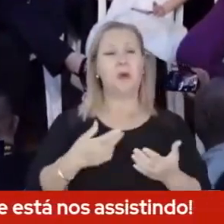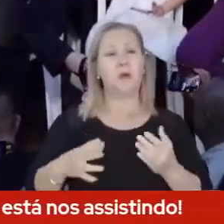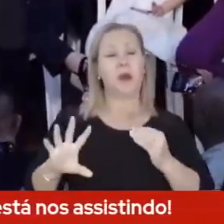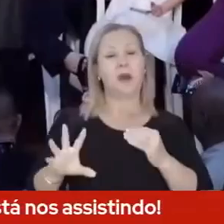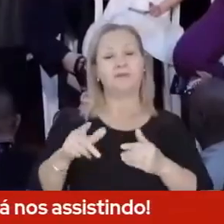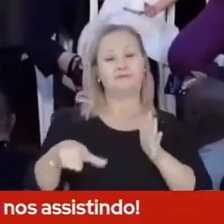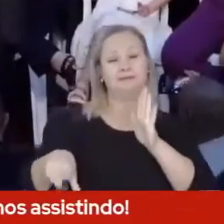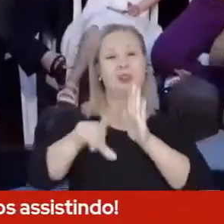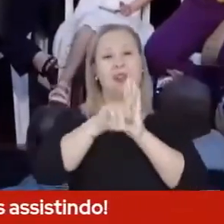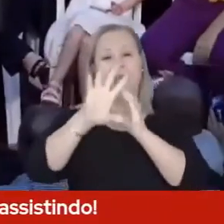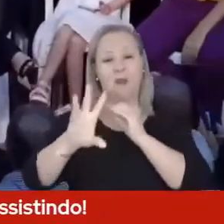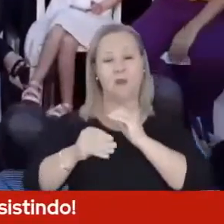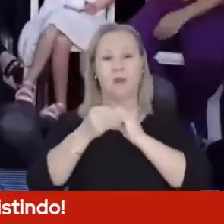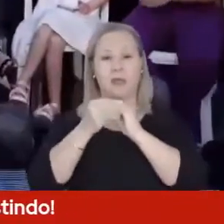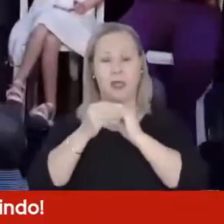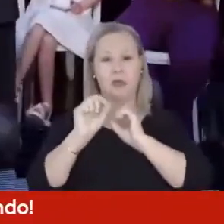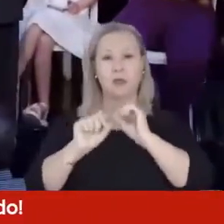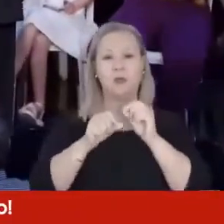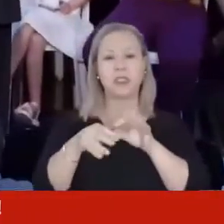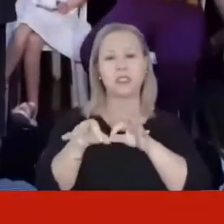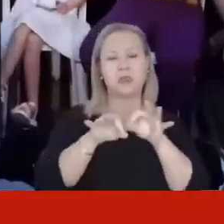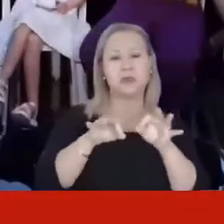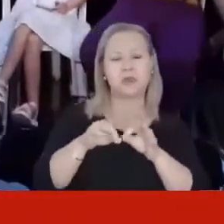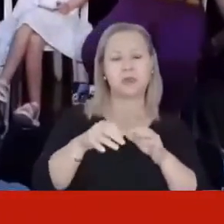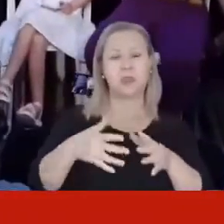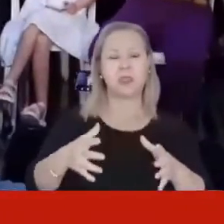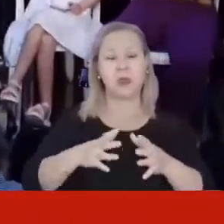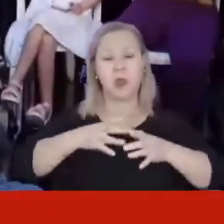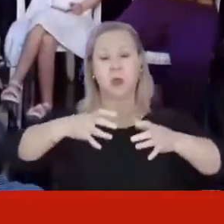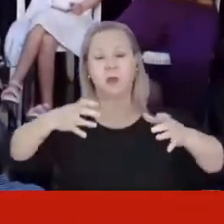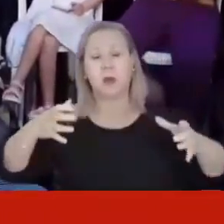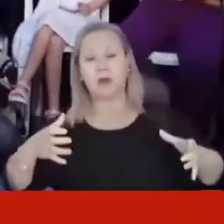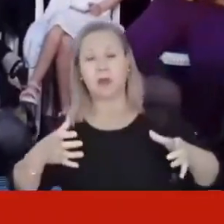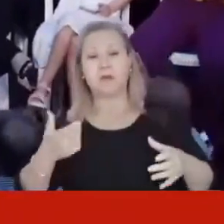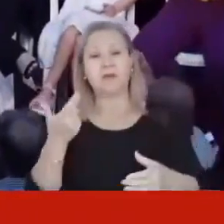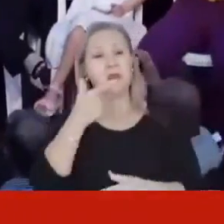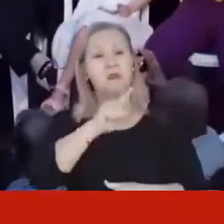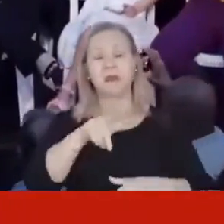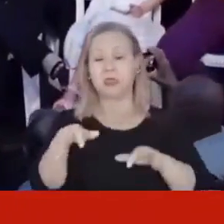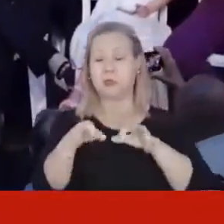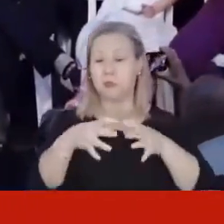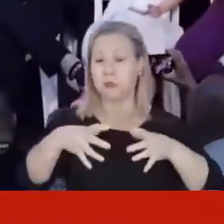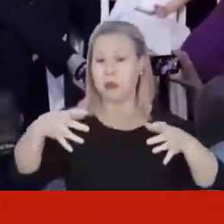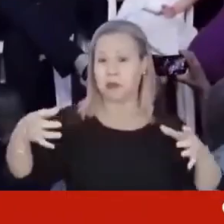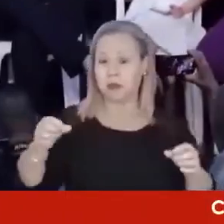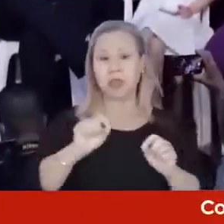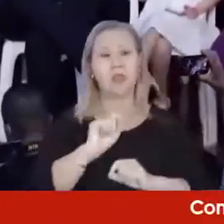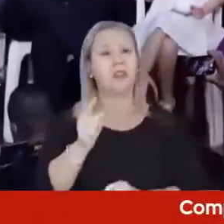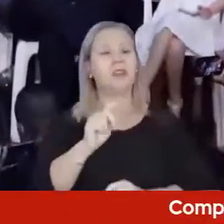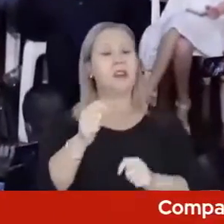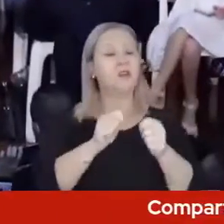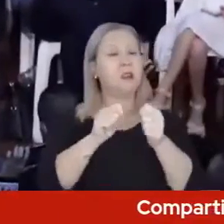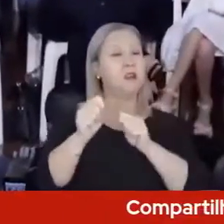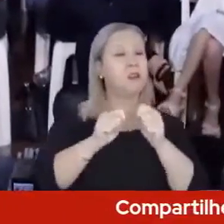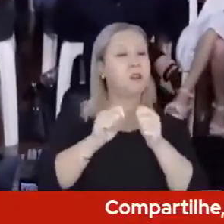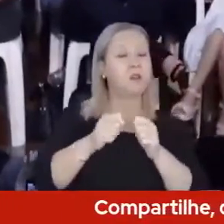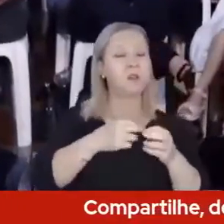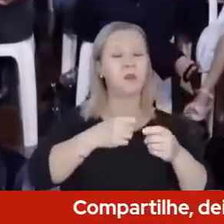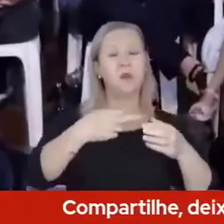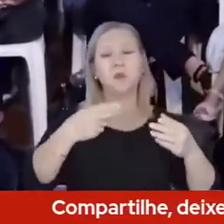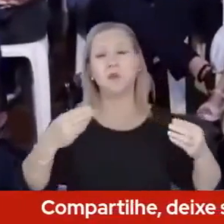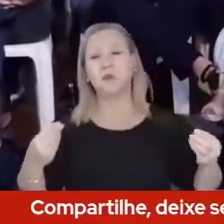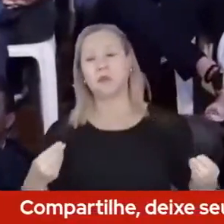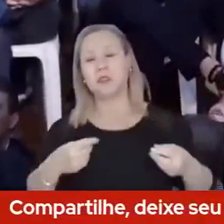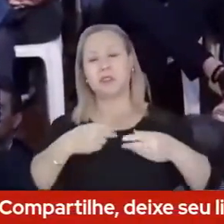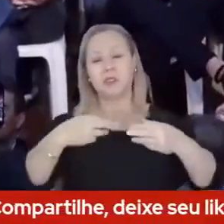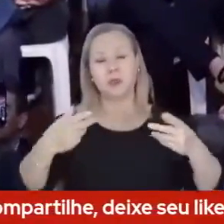gente não construiu maioria, a gente não construiu regulamentar muitas das coisas que tanto nós brigamos, que o movimento